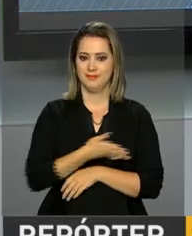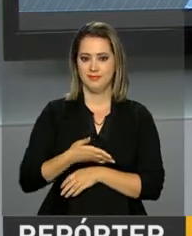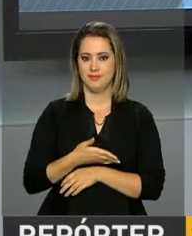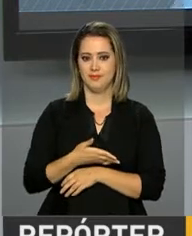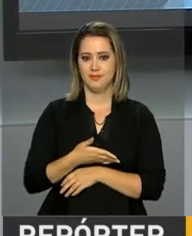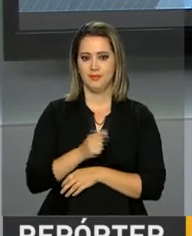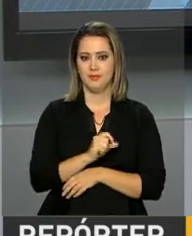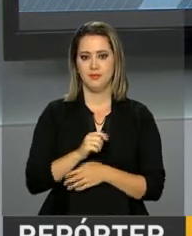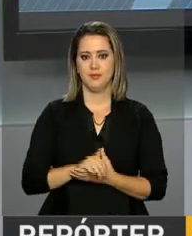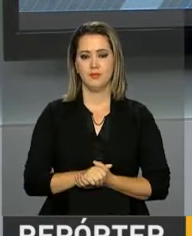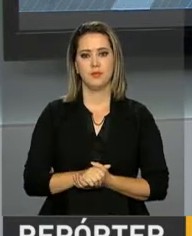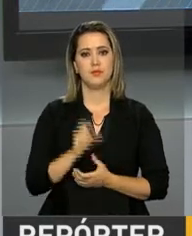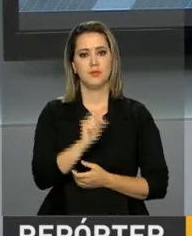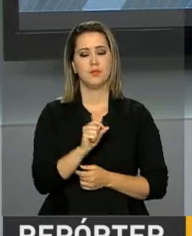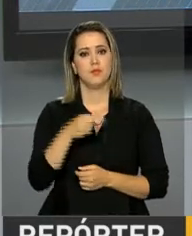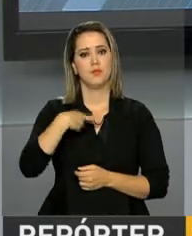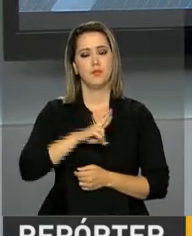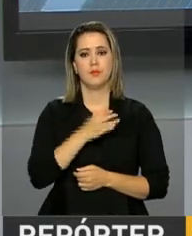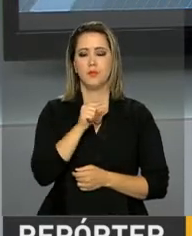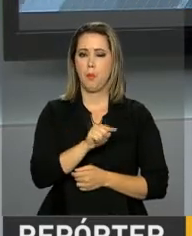disponível no endereço que está aqui em sua tela,